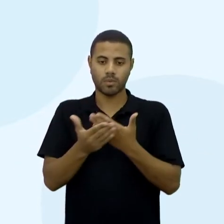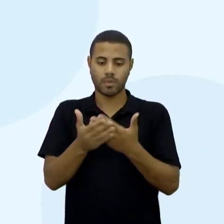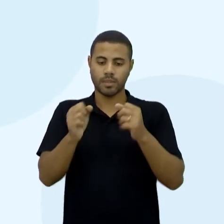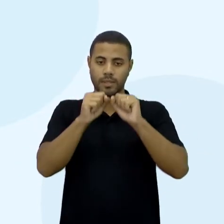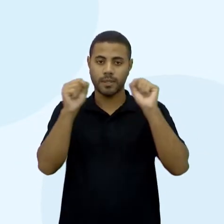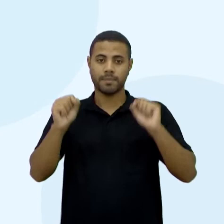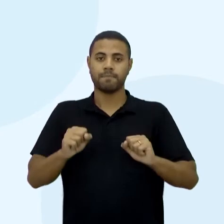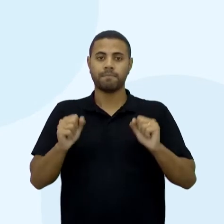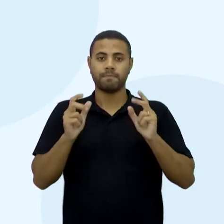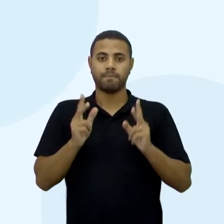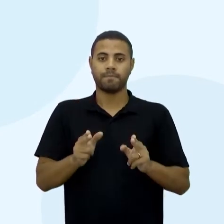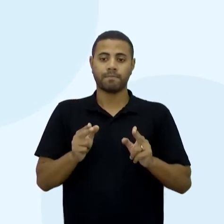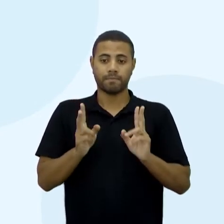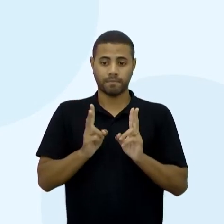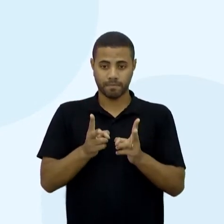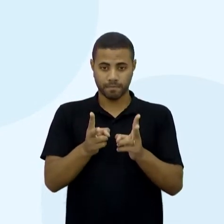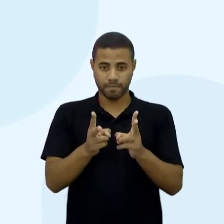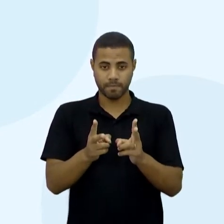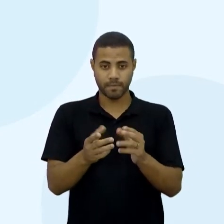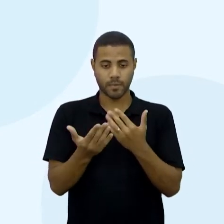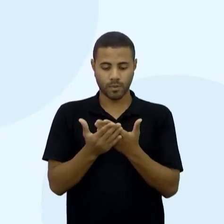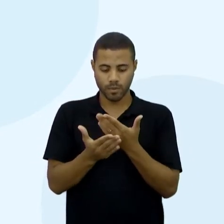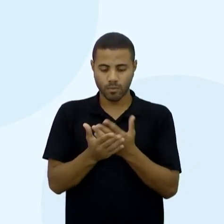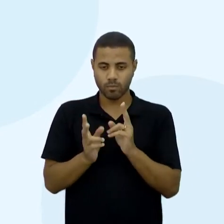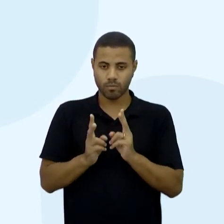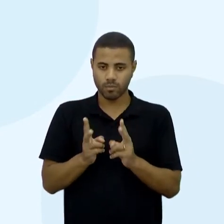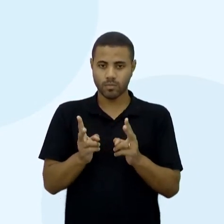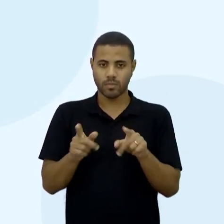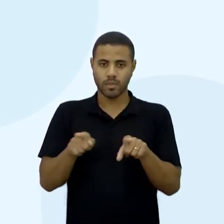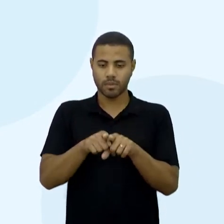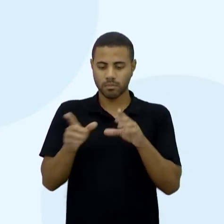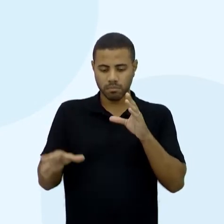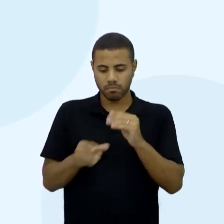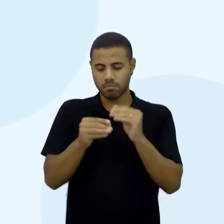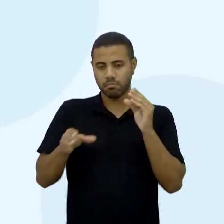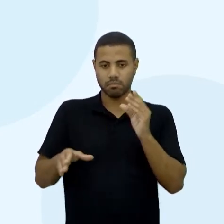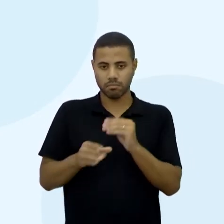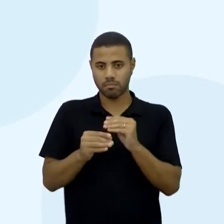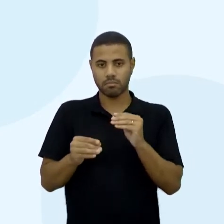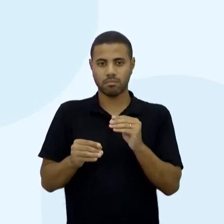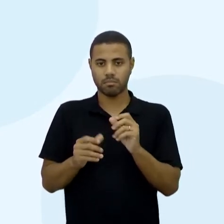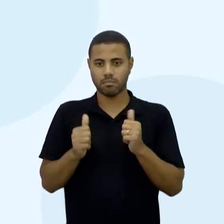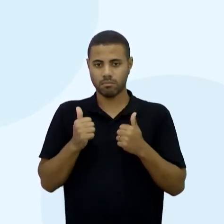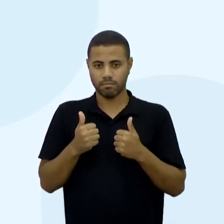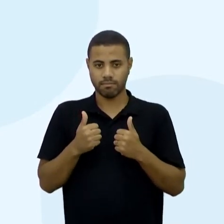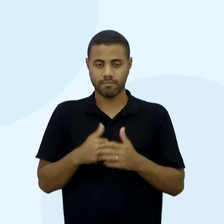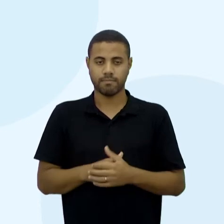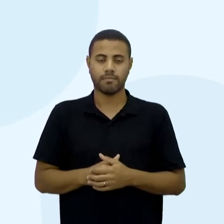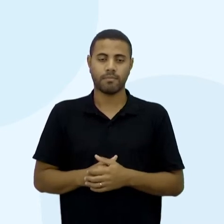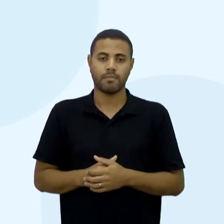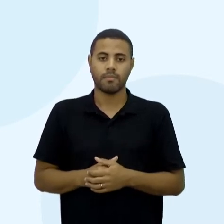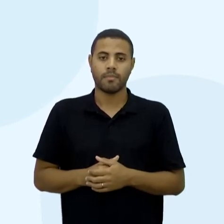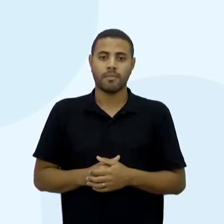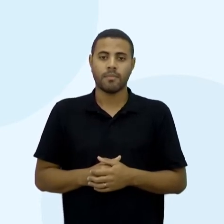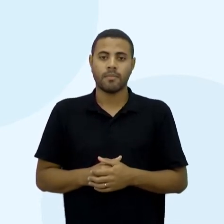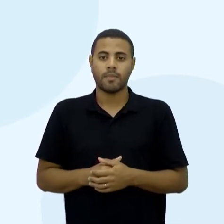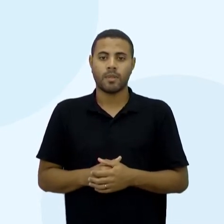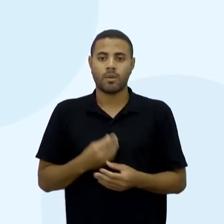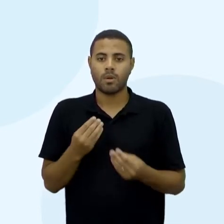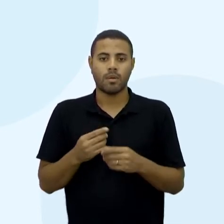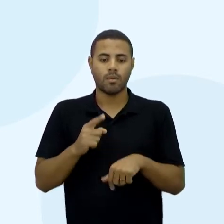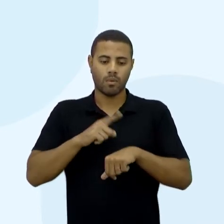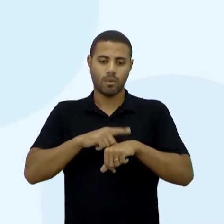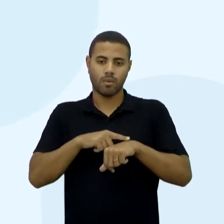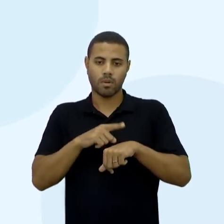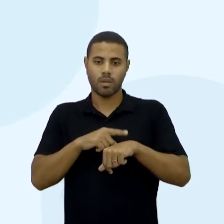quase a mesma coisa, tá certo? A gente vai fazendo esses estudos e acrescentando mais elementos. Bom, então a função horária, o que quer